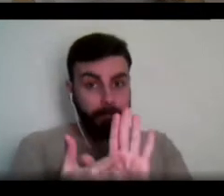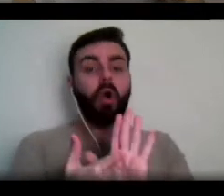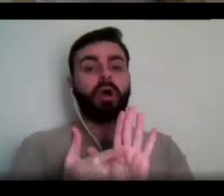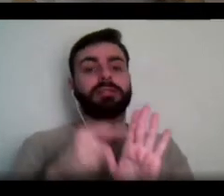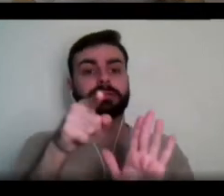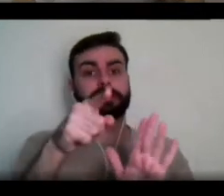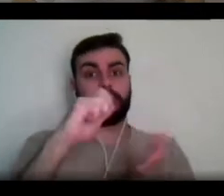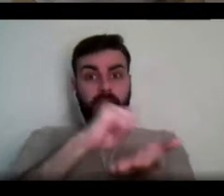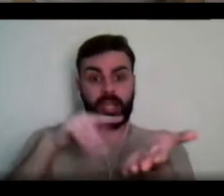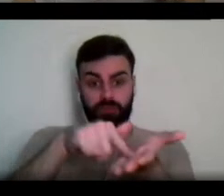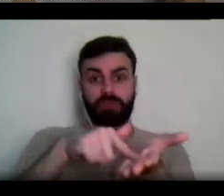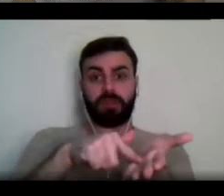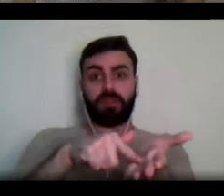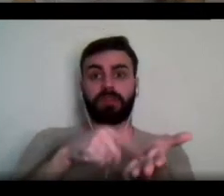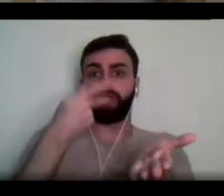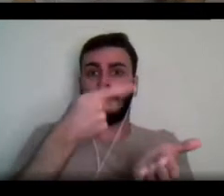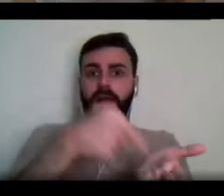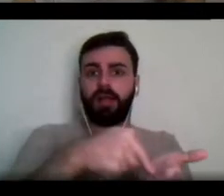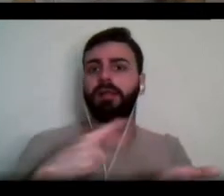velocidade inicial é igual a 0.